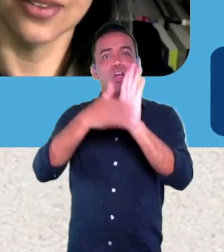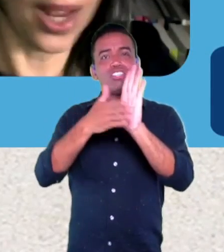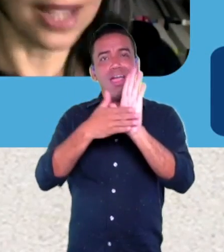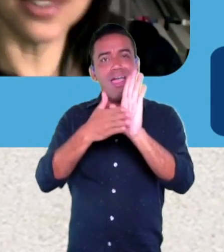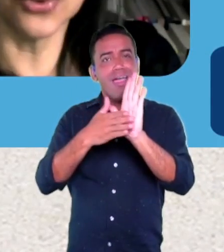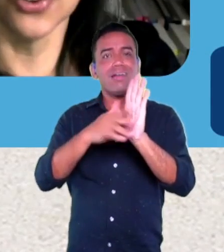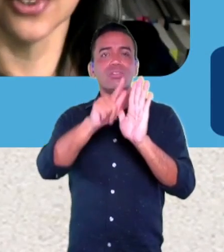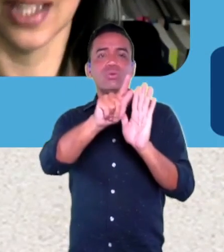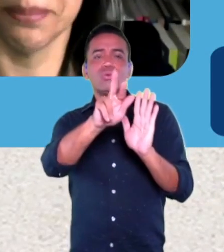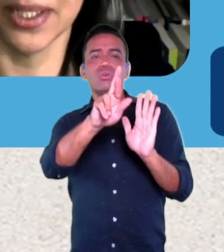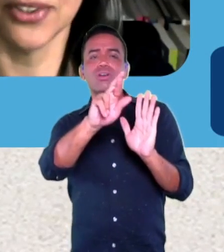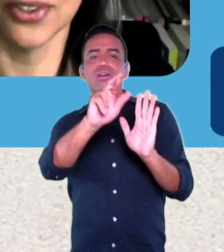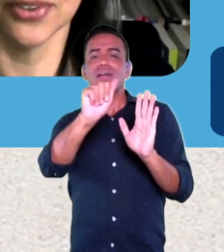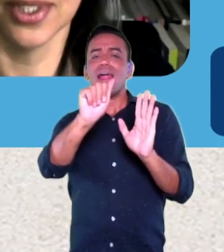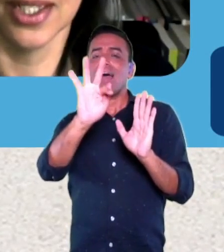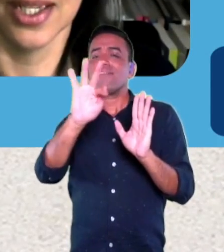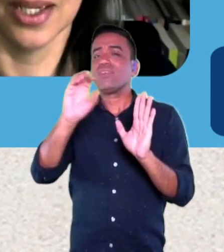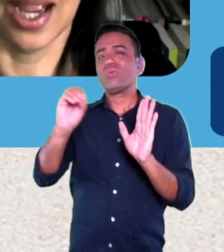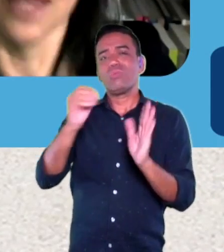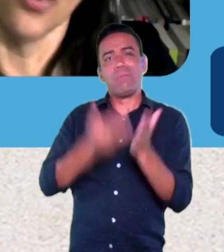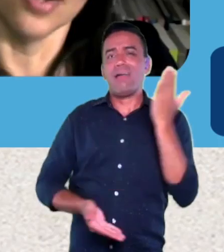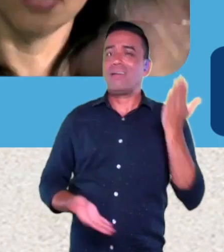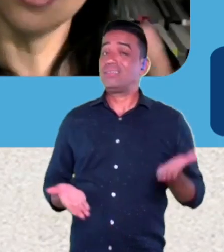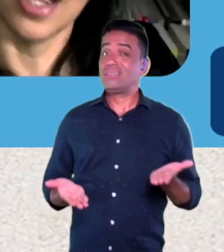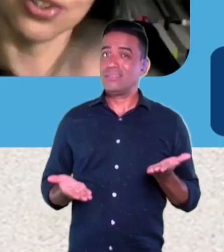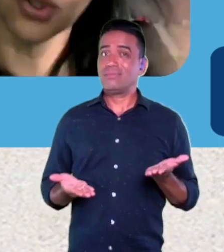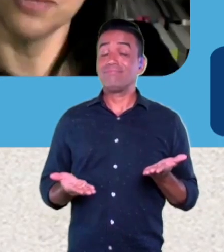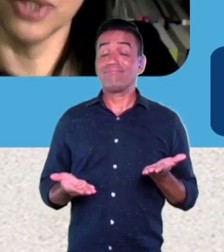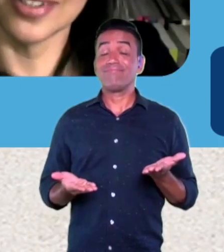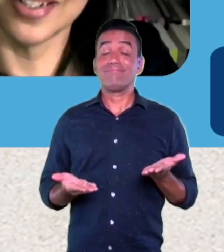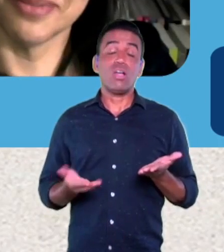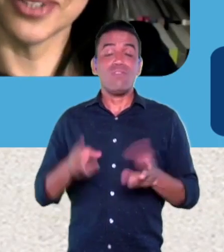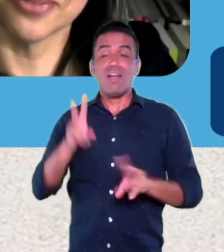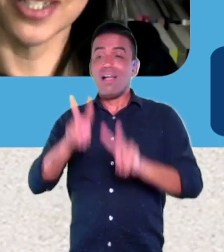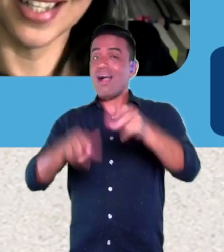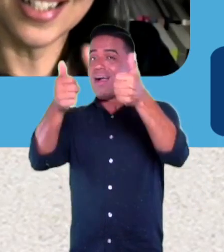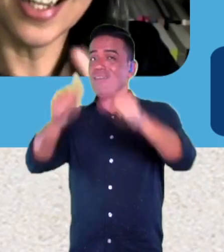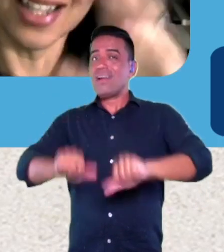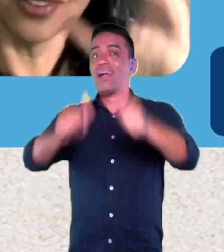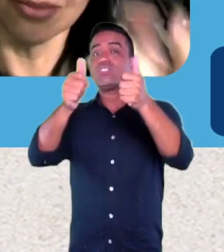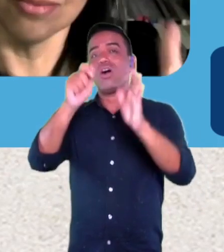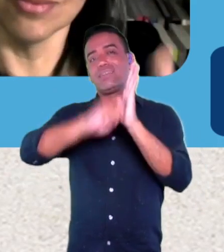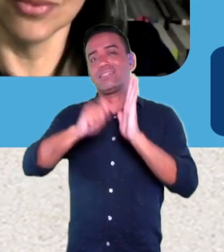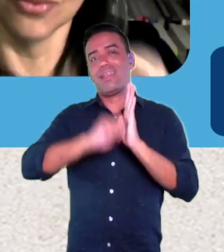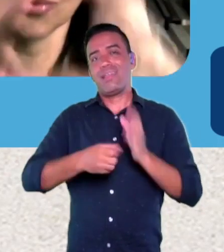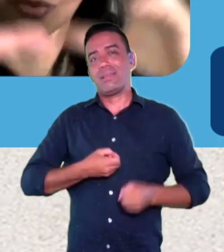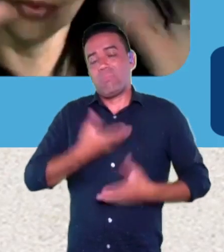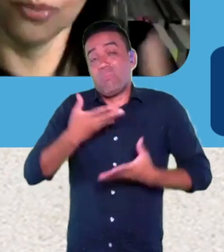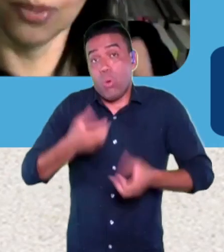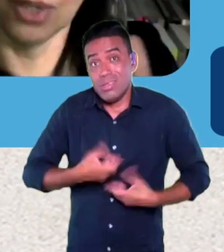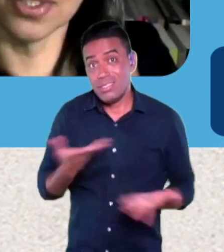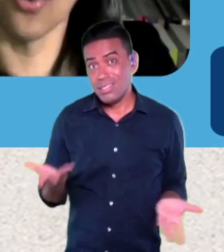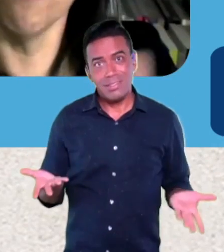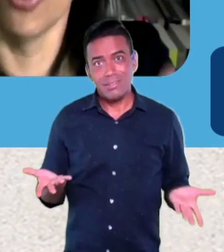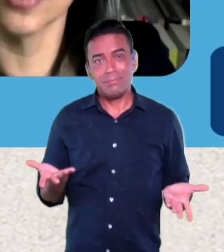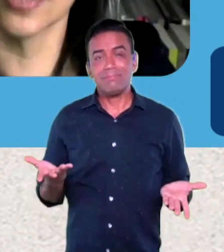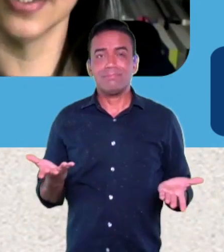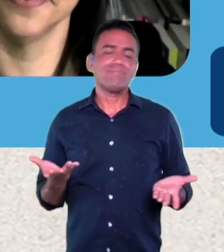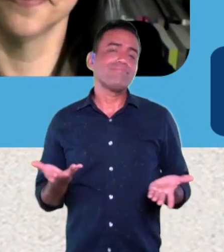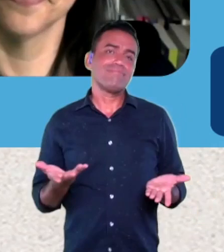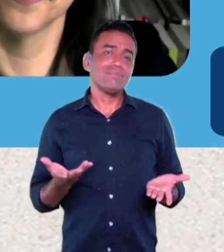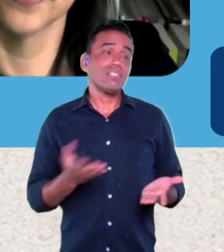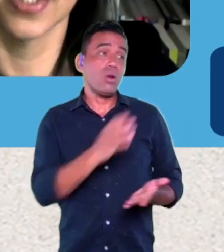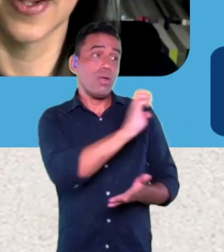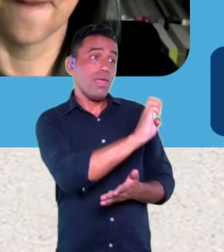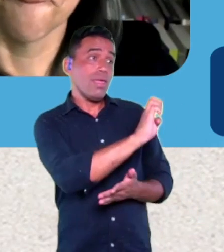dele. Quase tudo é perdido. Aí vão avaliar só a poesia mesmo, mas ele é E o e-book composto.